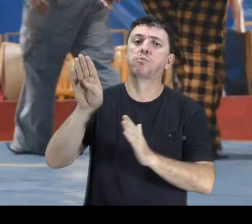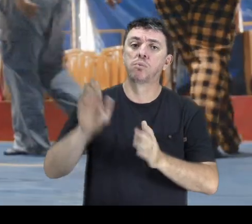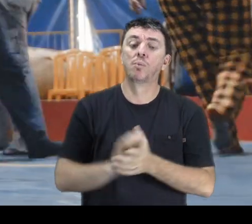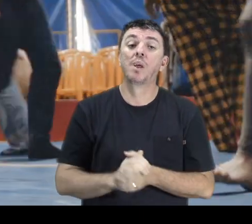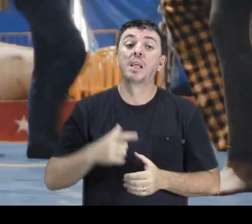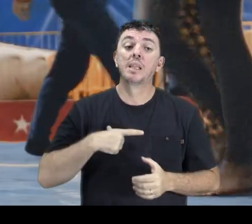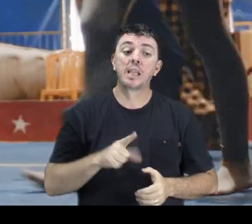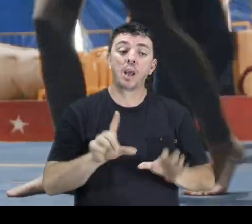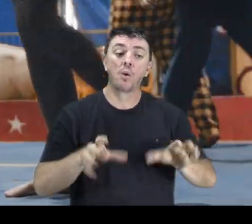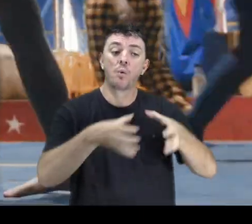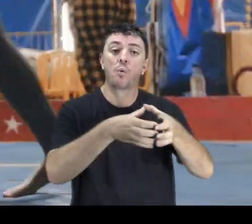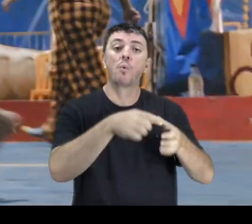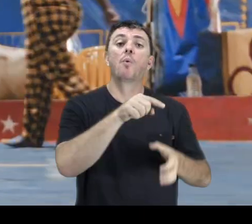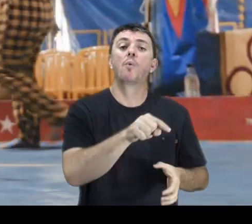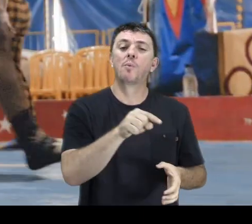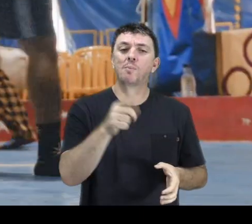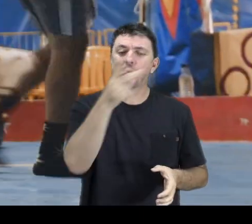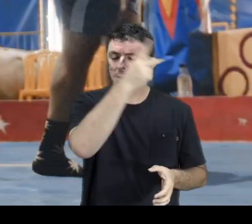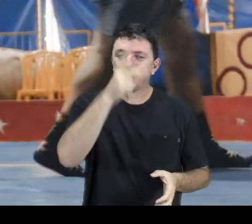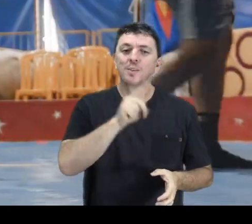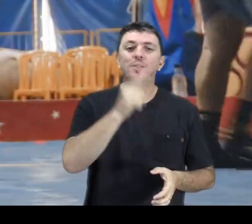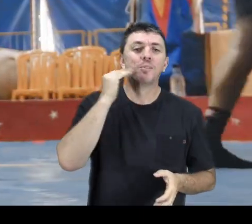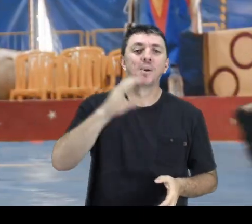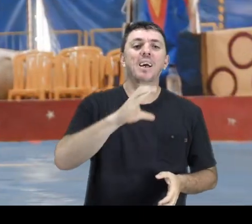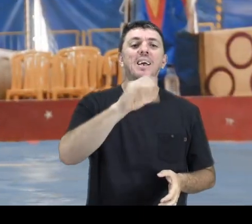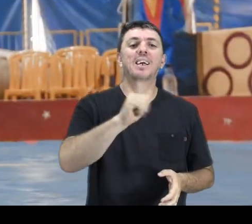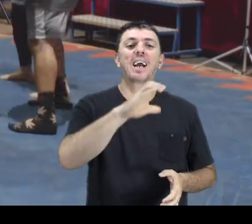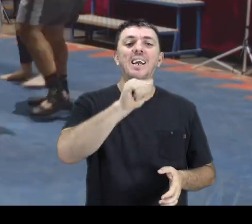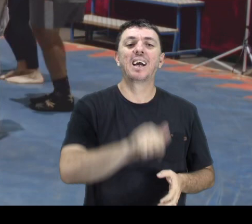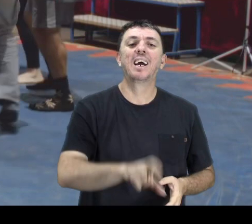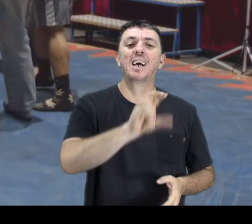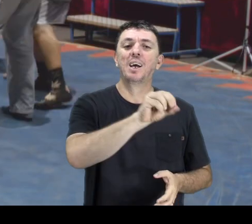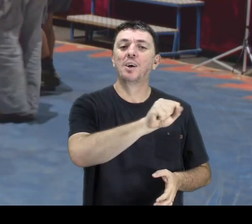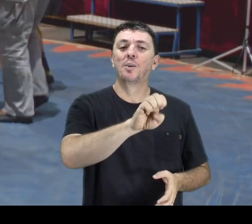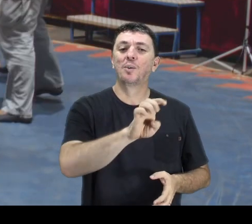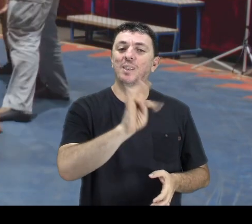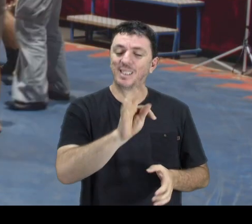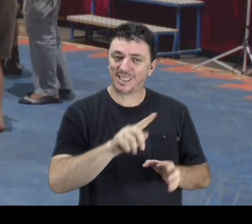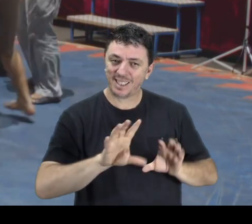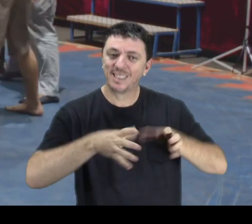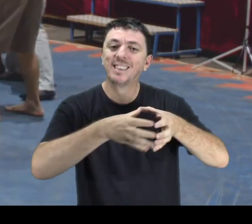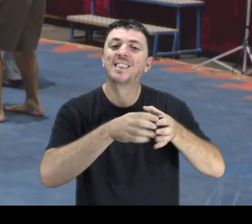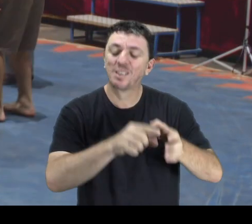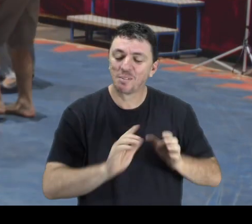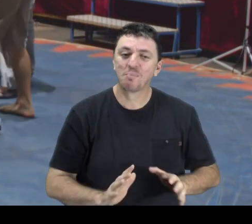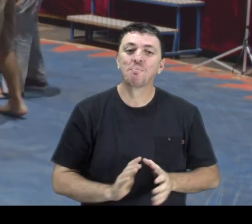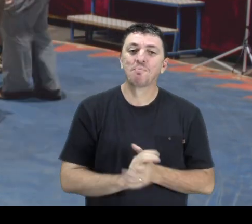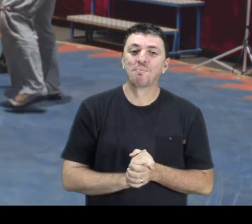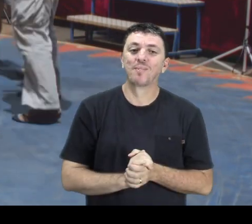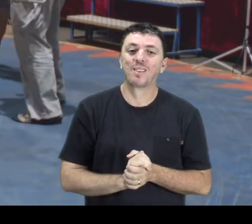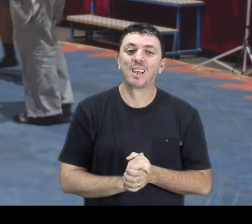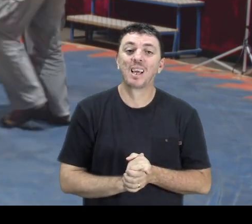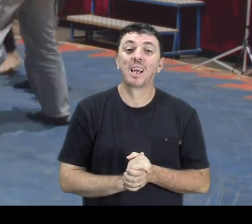Cacá, né? Uhum. O grupo do Cacá Rossetti, que era o Teatro do Ornitorrinco. Foi quando foi montado o Ubu.